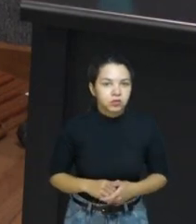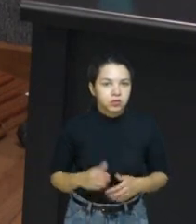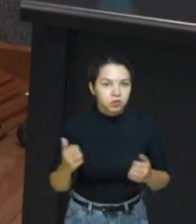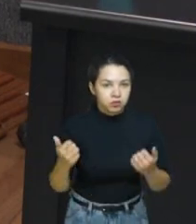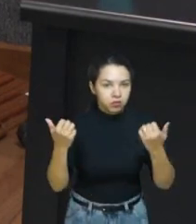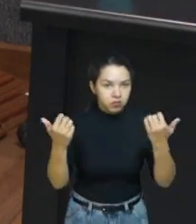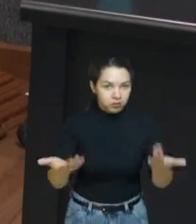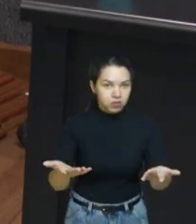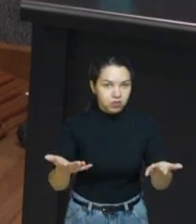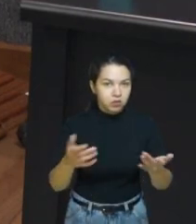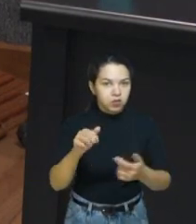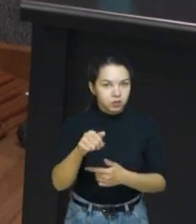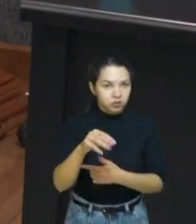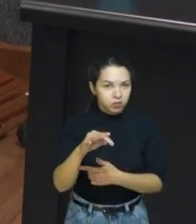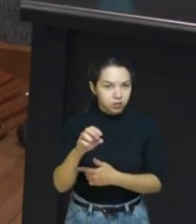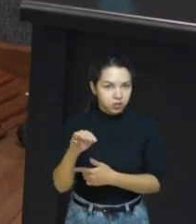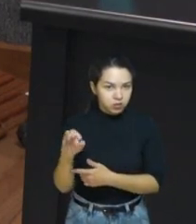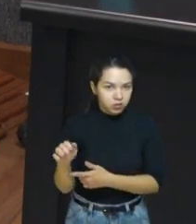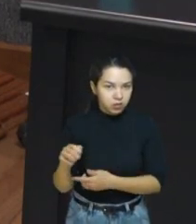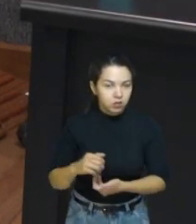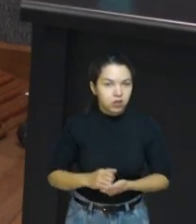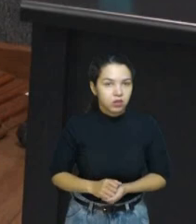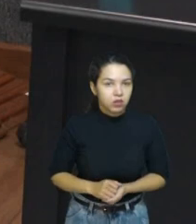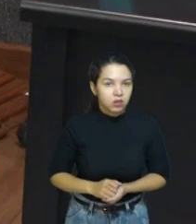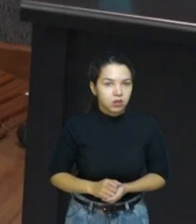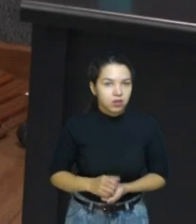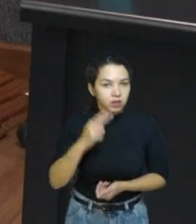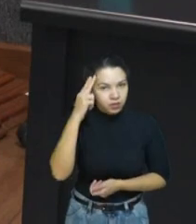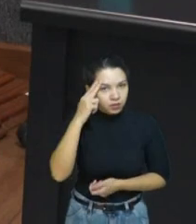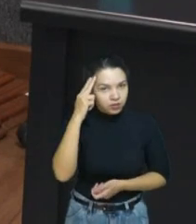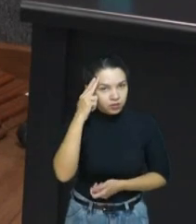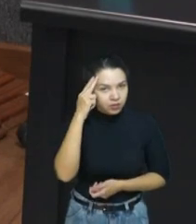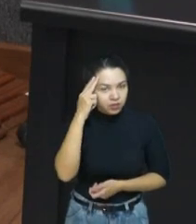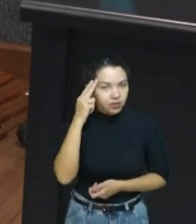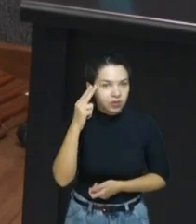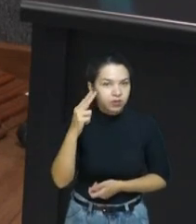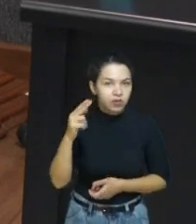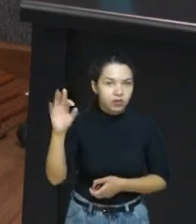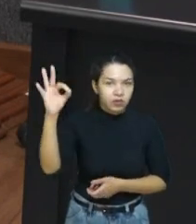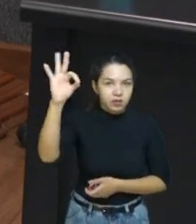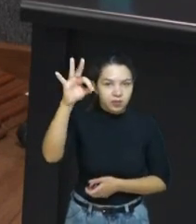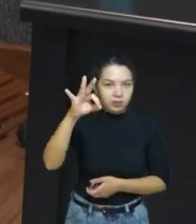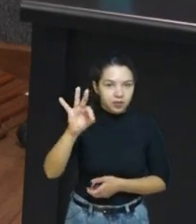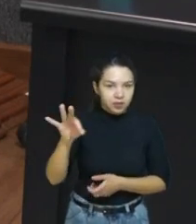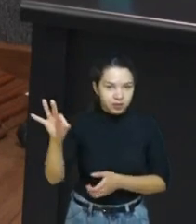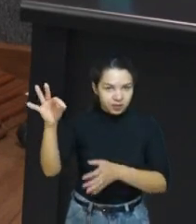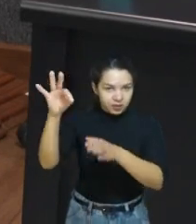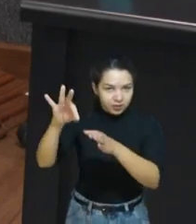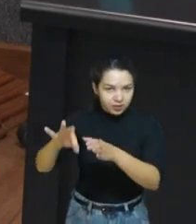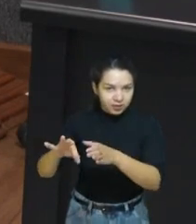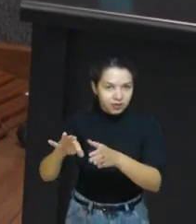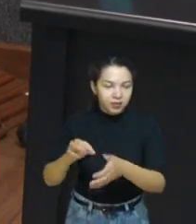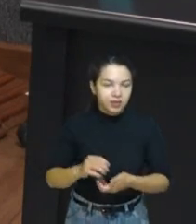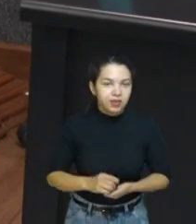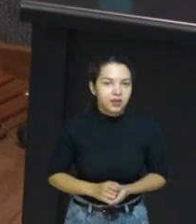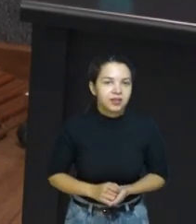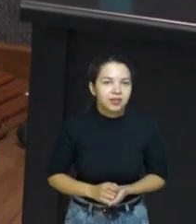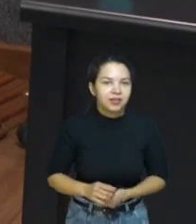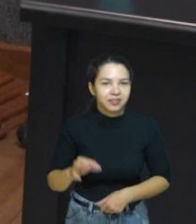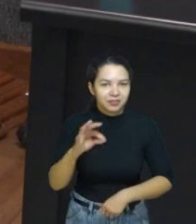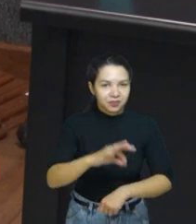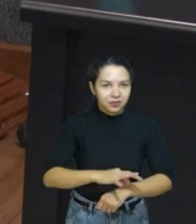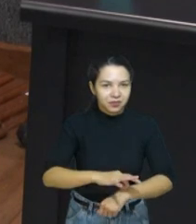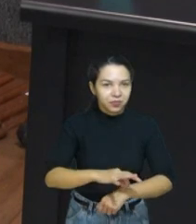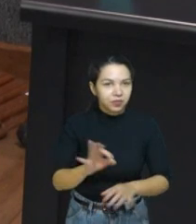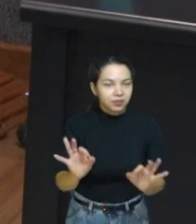Barros. A gente está aqui com esse sonho de botar as nossas abelhinhas nativas aqui no nosso jardim. A gente quer que tenha uma estrutura para quem